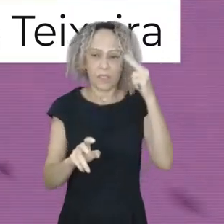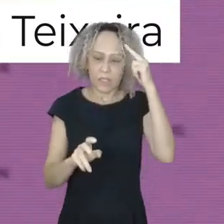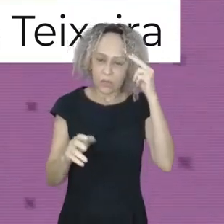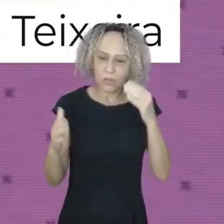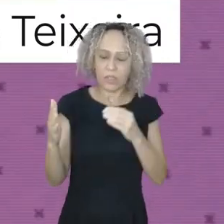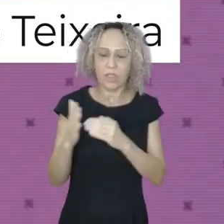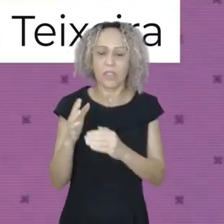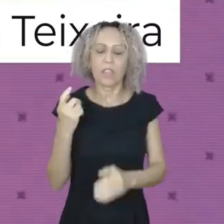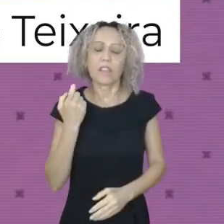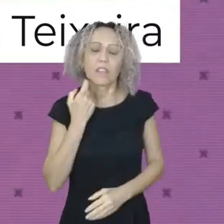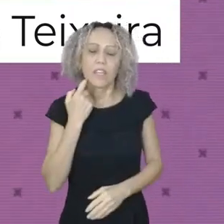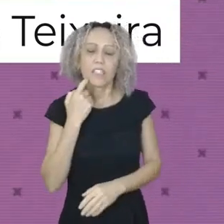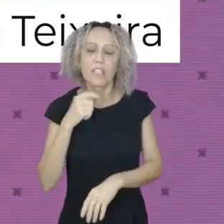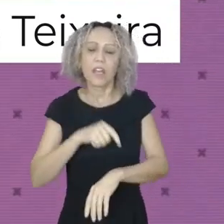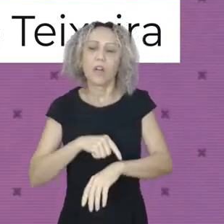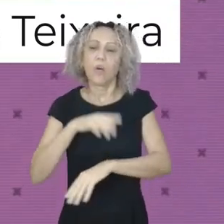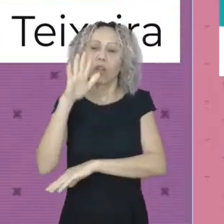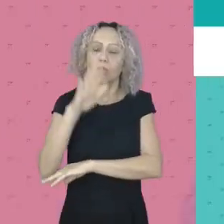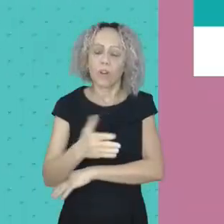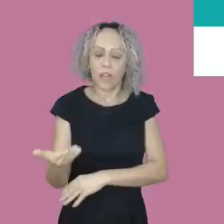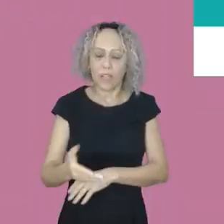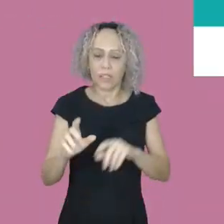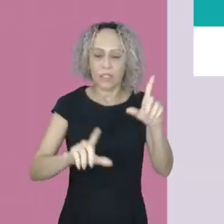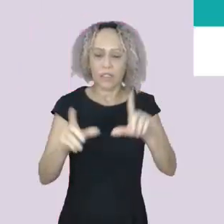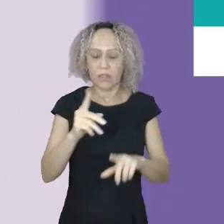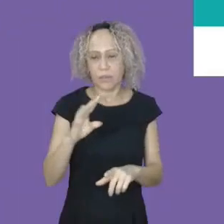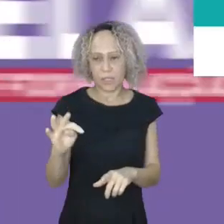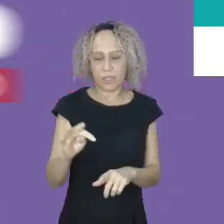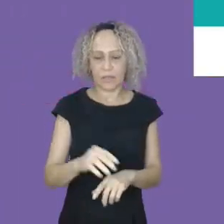4 da tarde, aqui na TV PT.